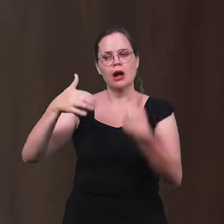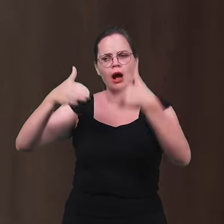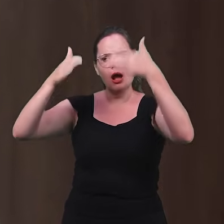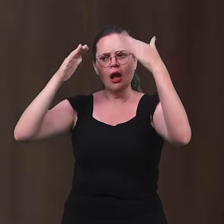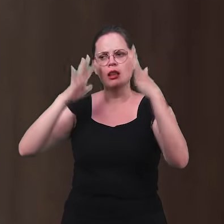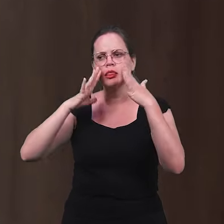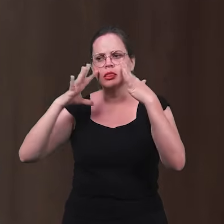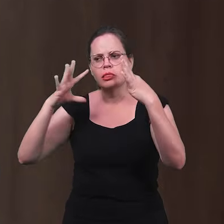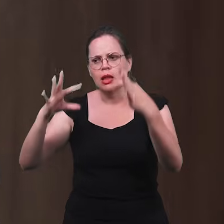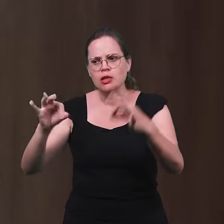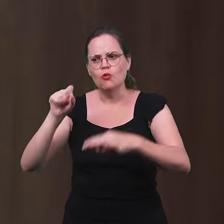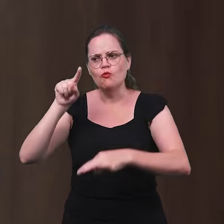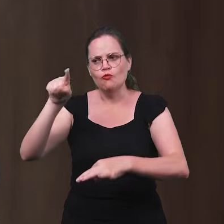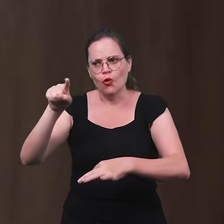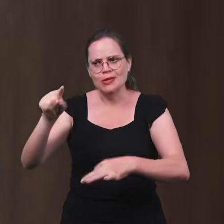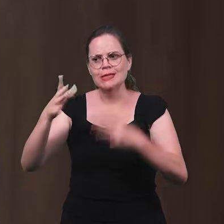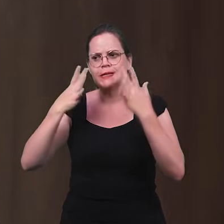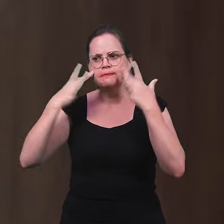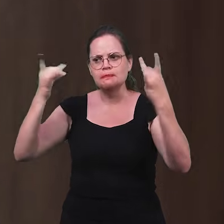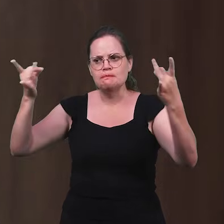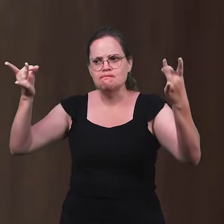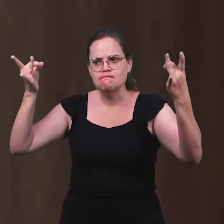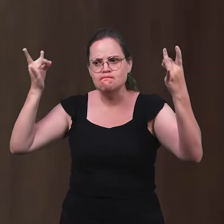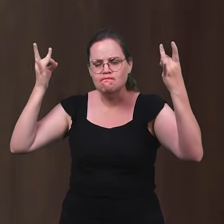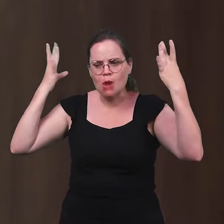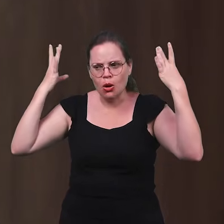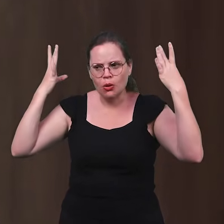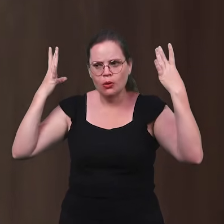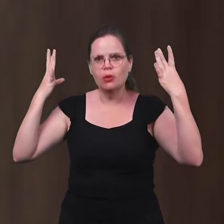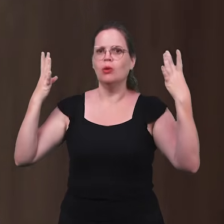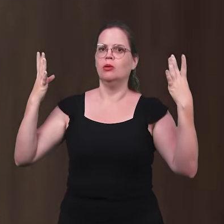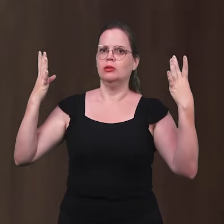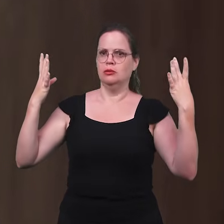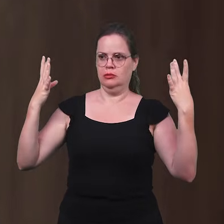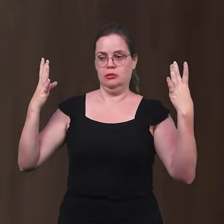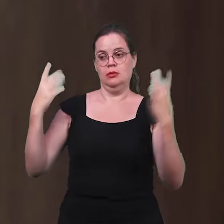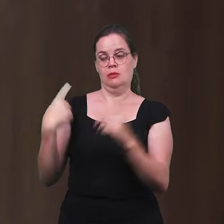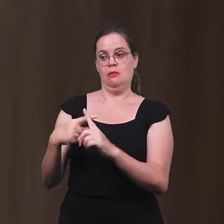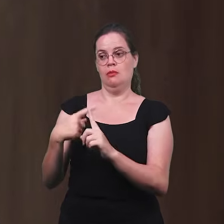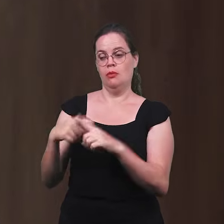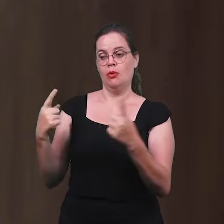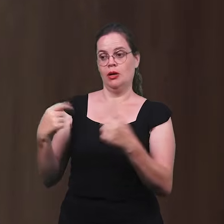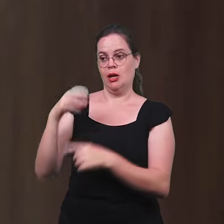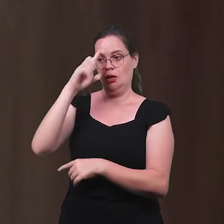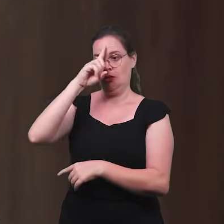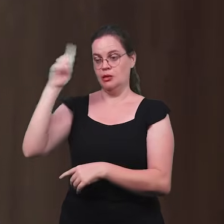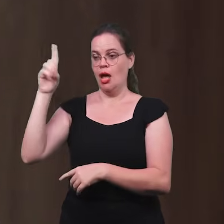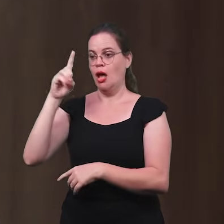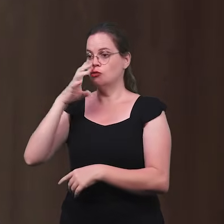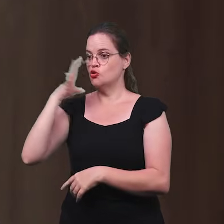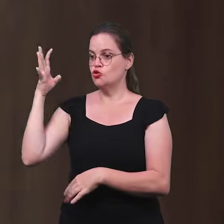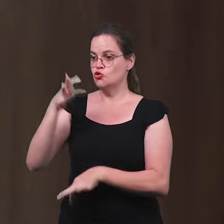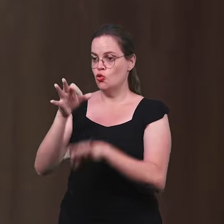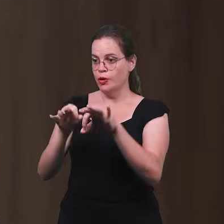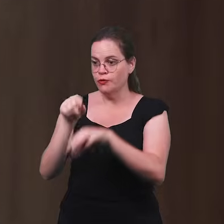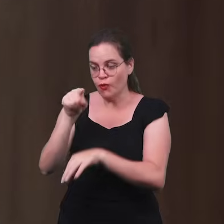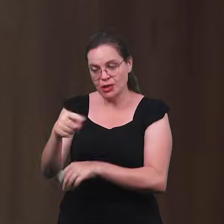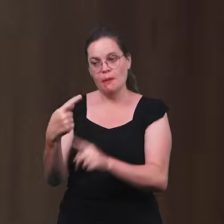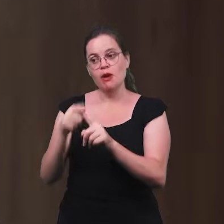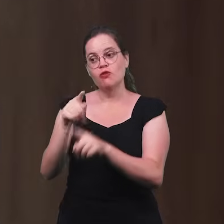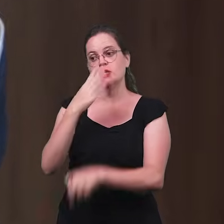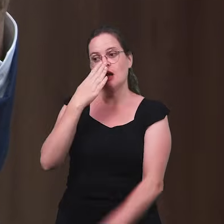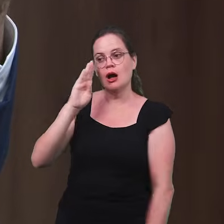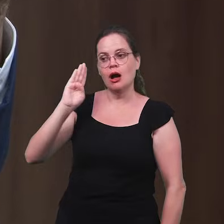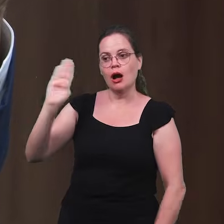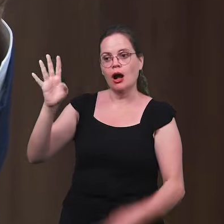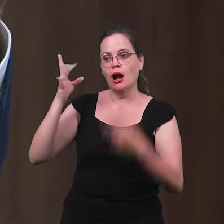que ele desprezou, que foi a razão do juízo de Deus sobre ele. Então ele traz